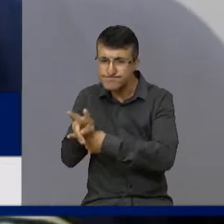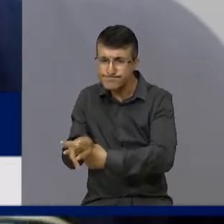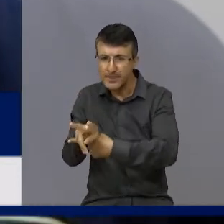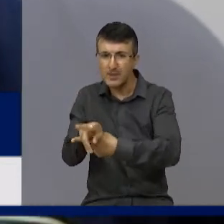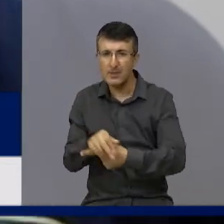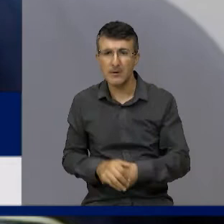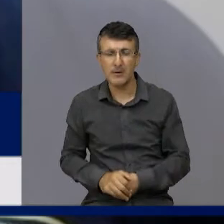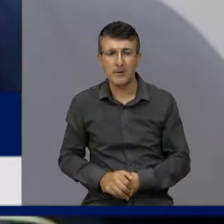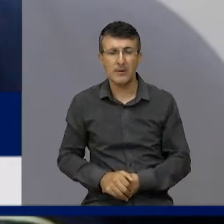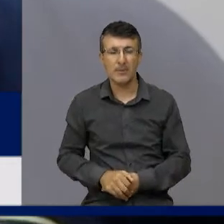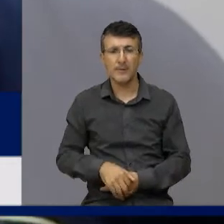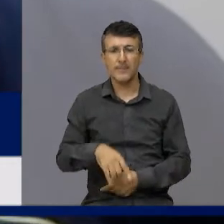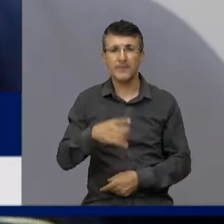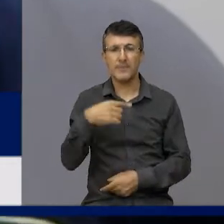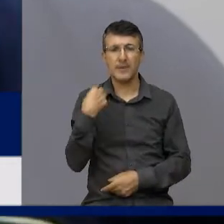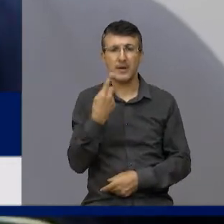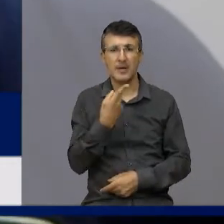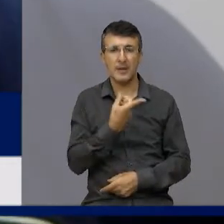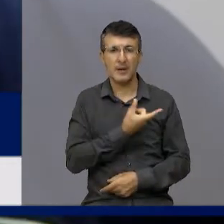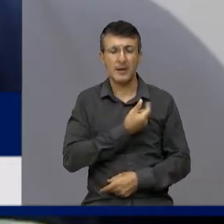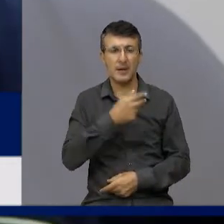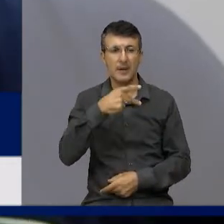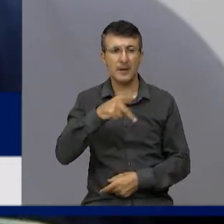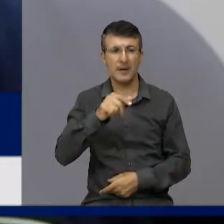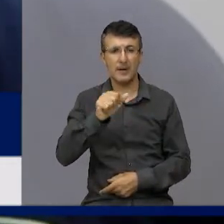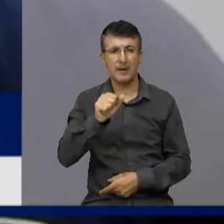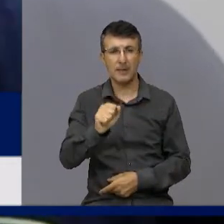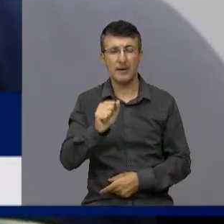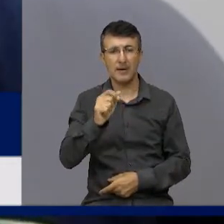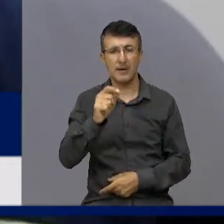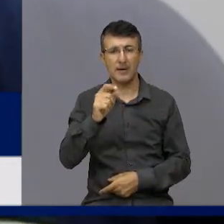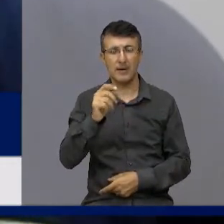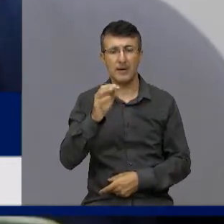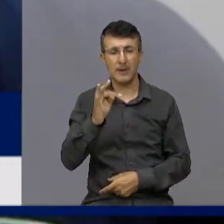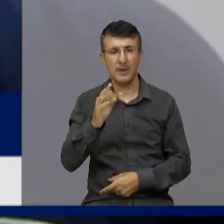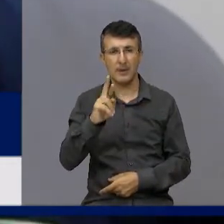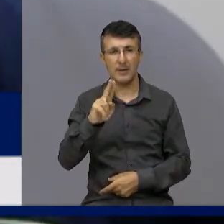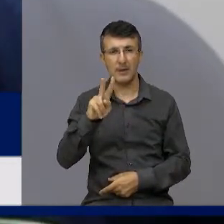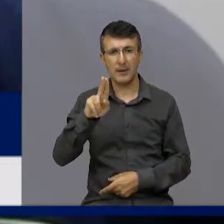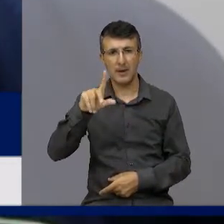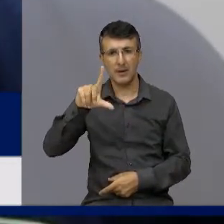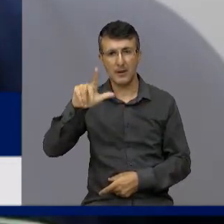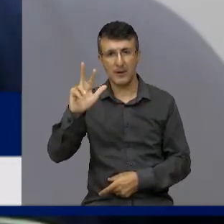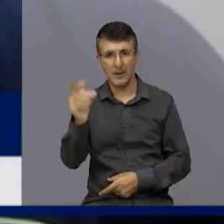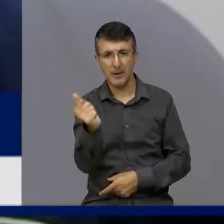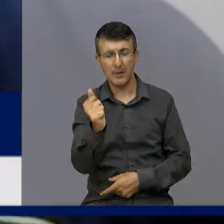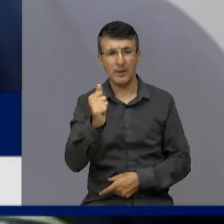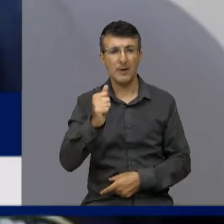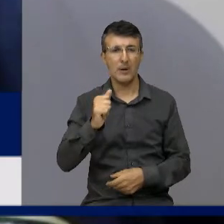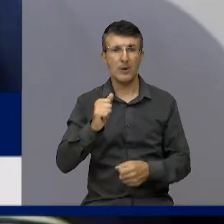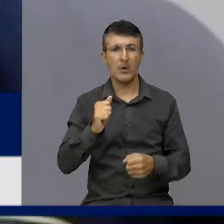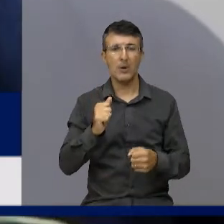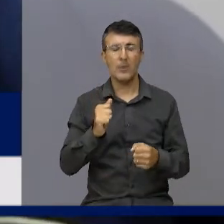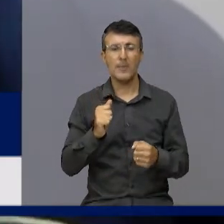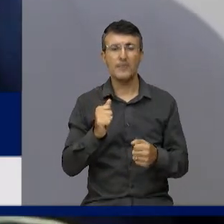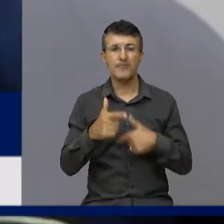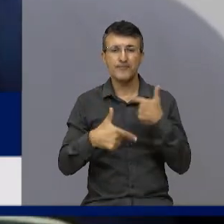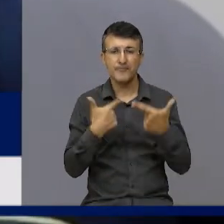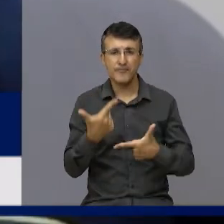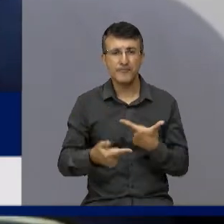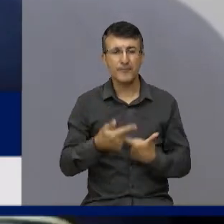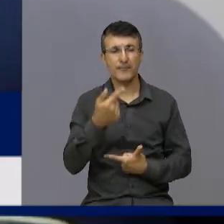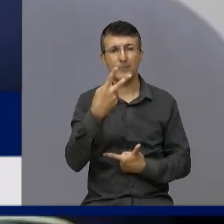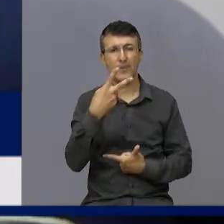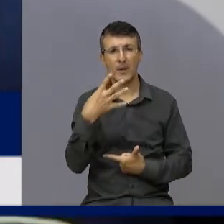24 horas, ela atende especificamente essas mulheres que são encaminhadas pelo fórum, mas também atende o flagrante